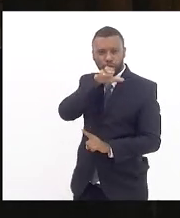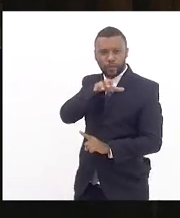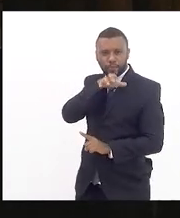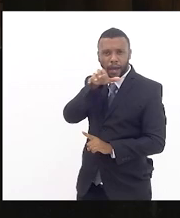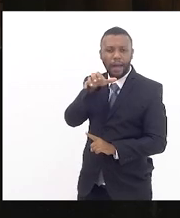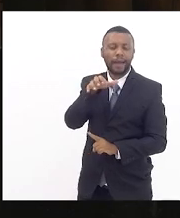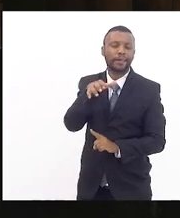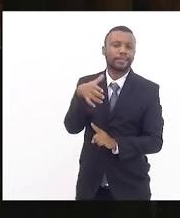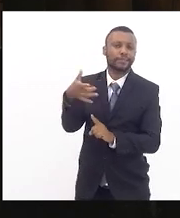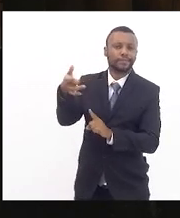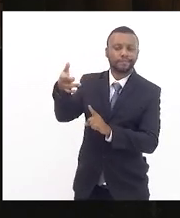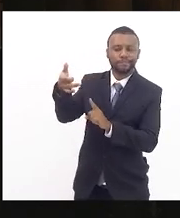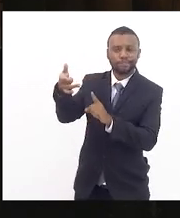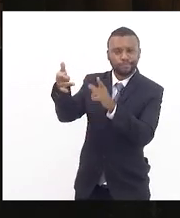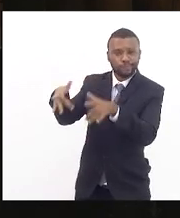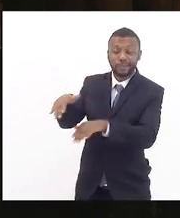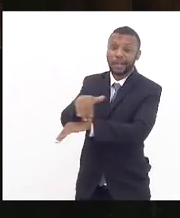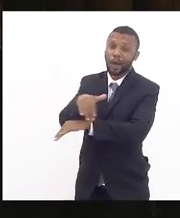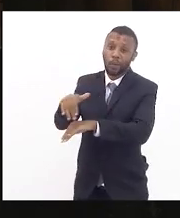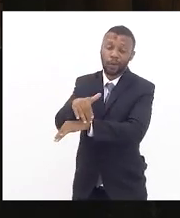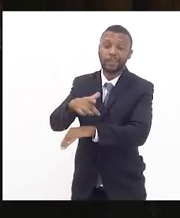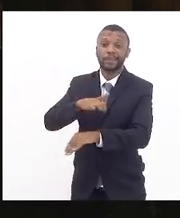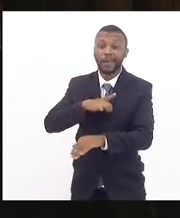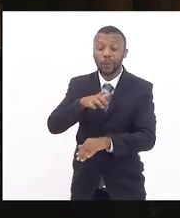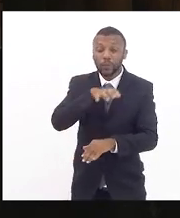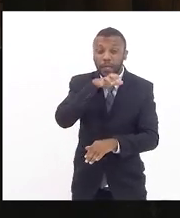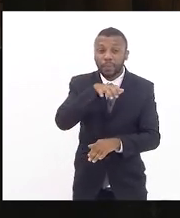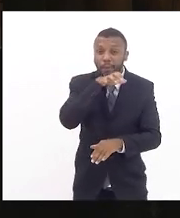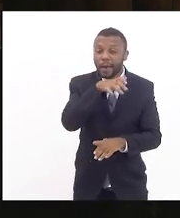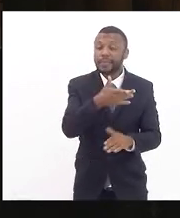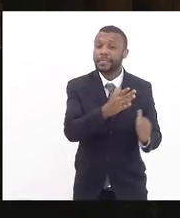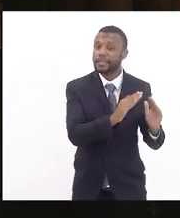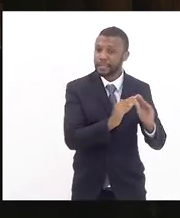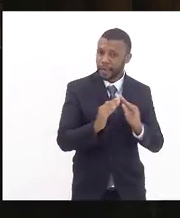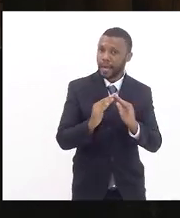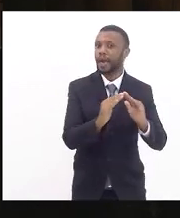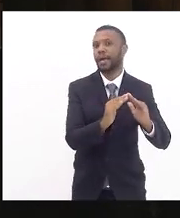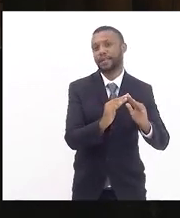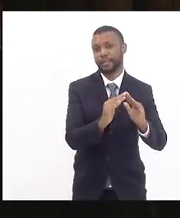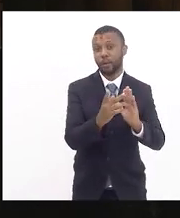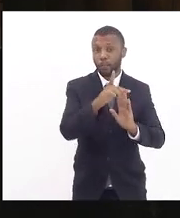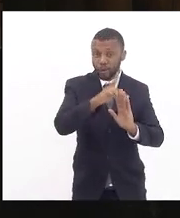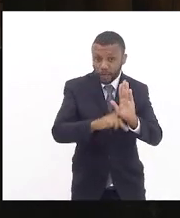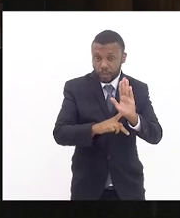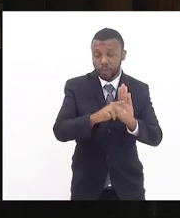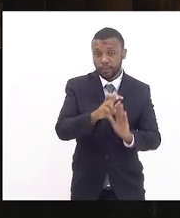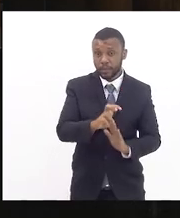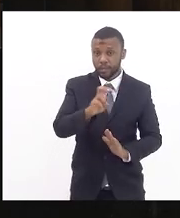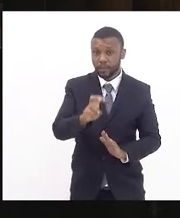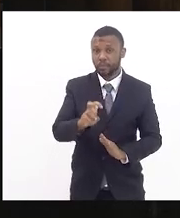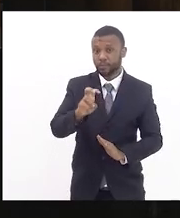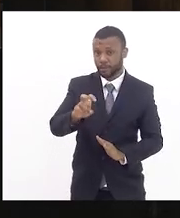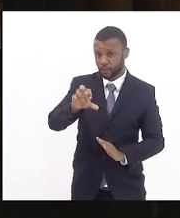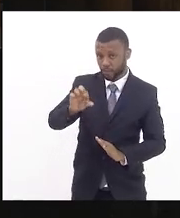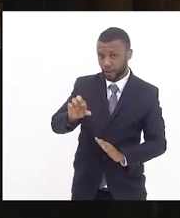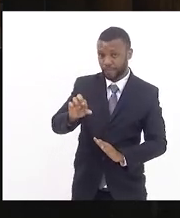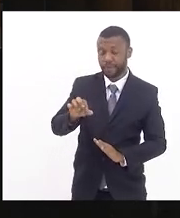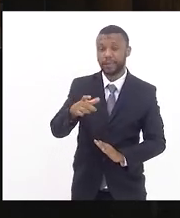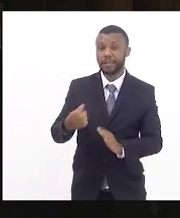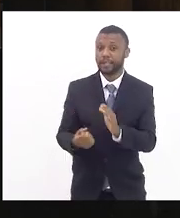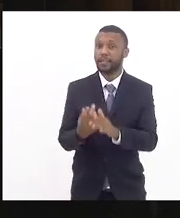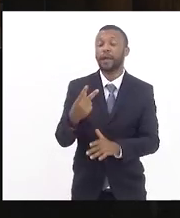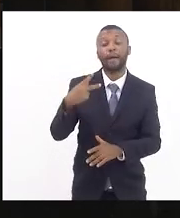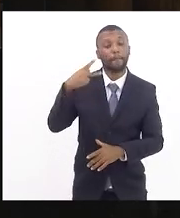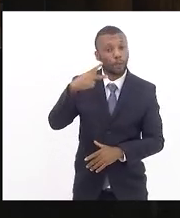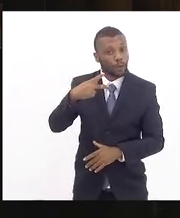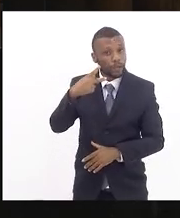os animais domésticos. Eu vou até ler aqui o nome do projeto para que as pessoas possam entender, o projeto 55-59, que institui políticas de